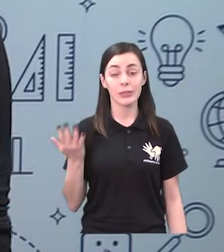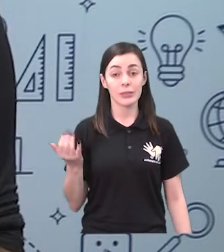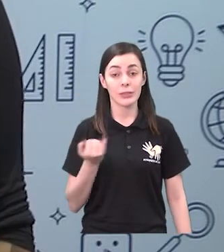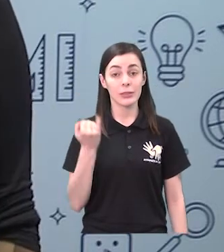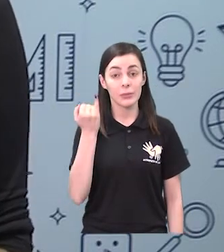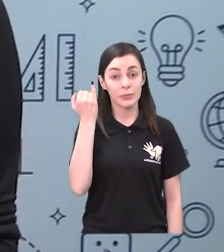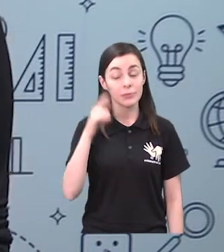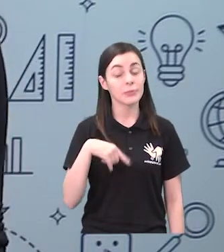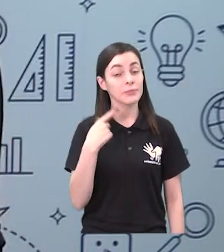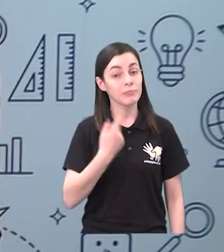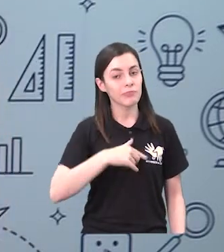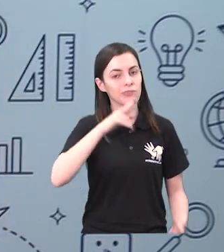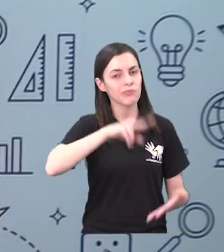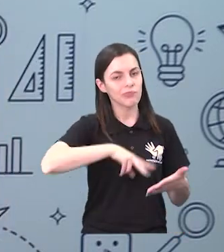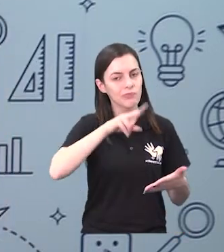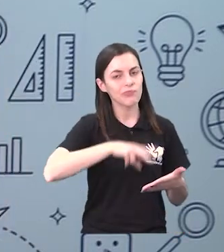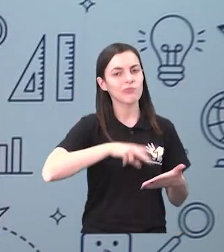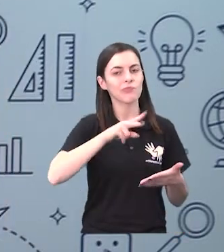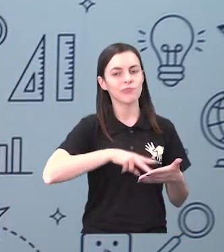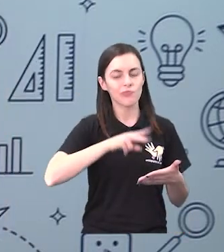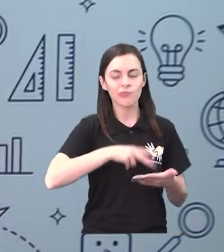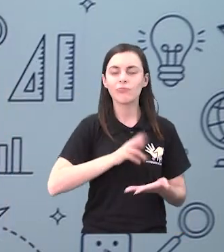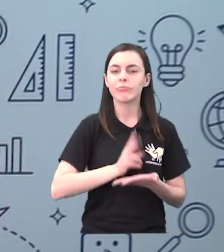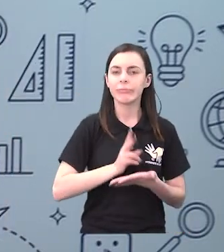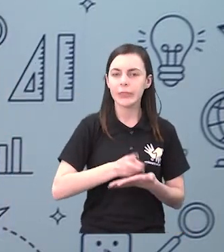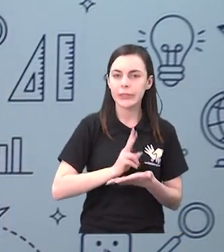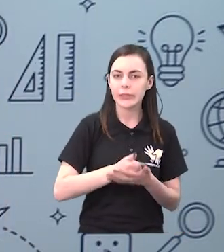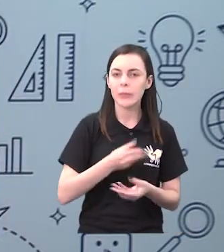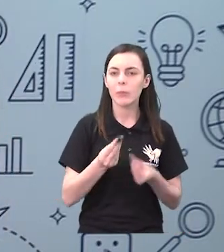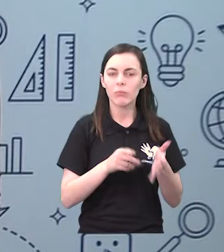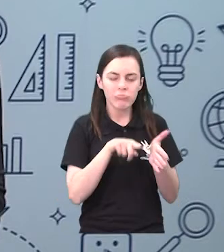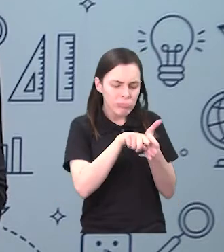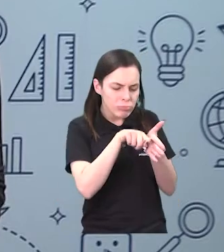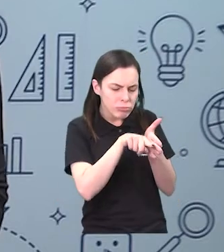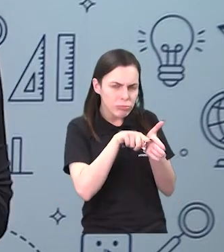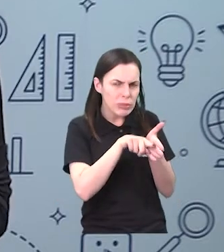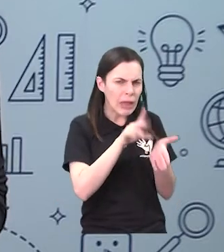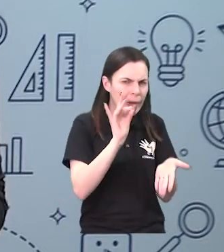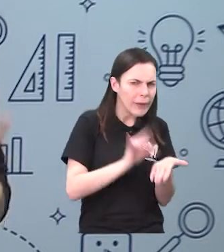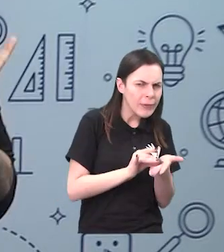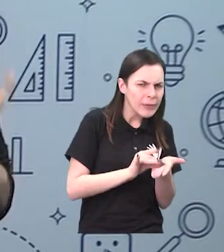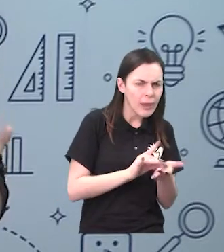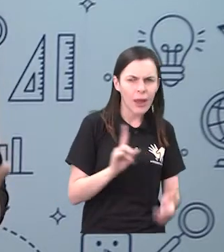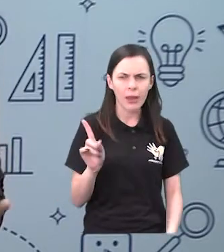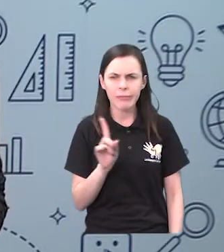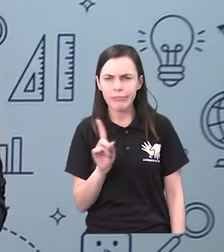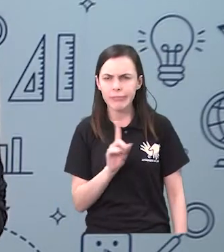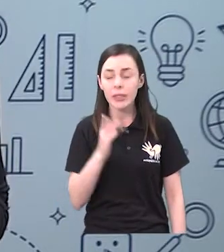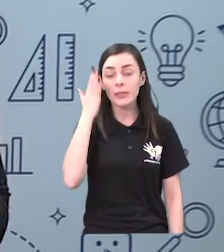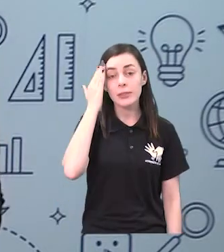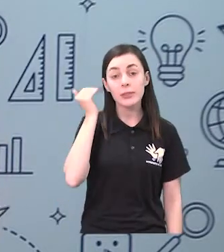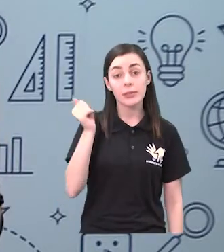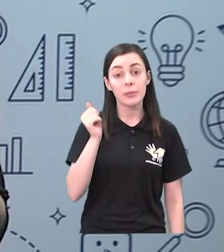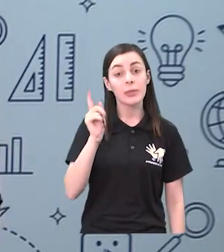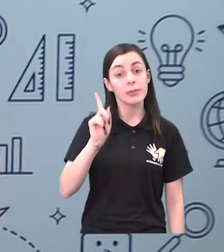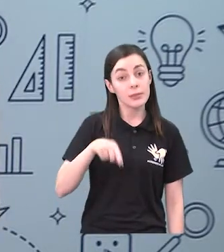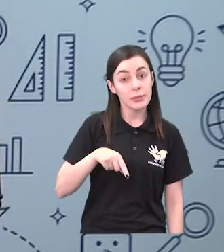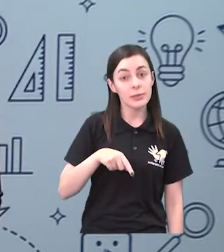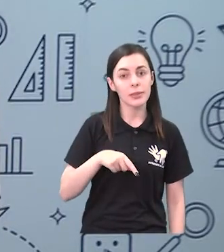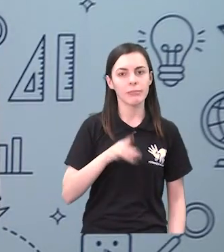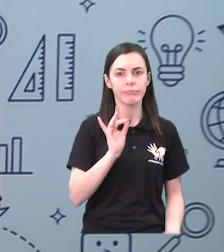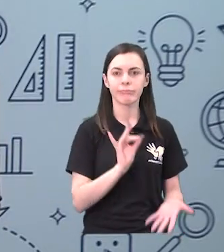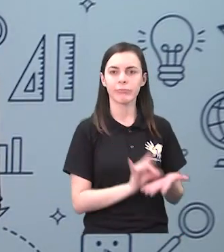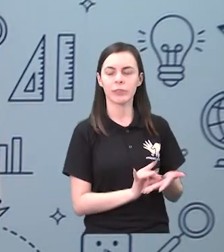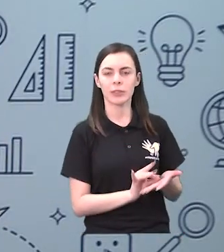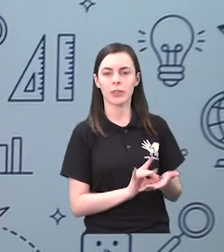essa relação o quanto é importante sermos bons leitores e sempre investigar os fatos pra gente saber